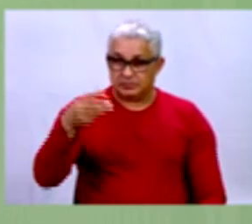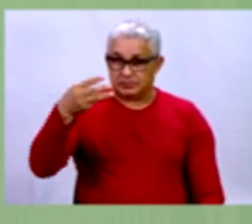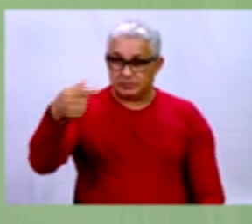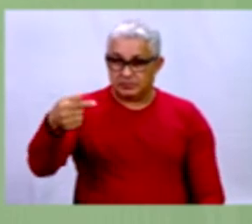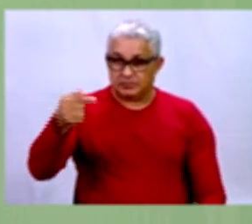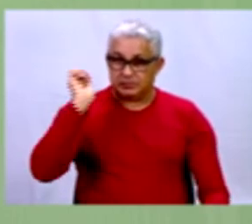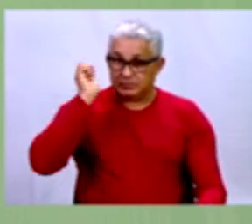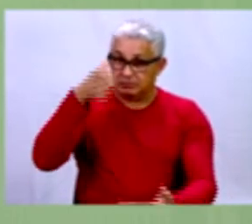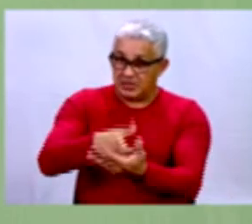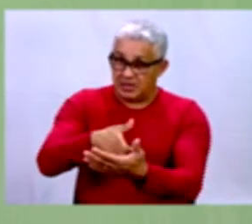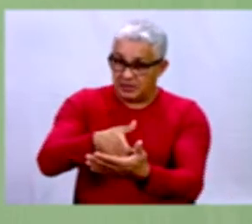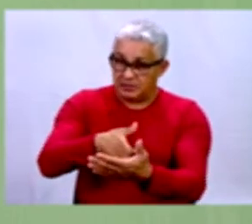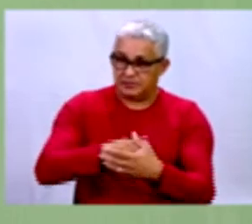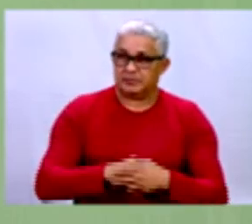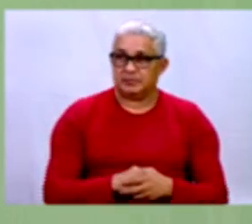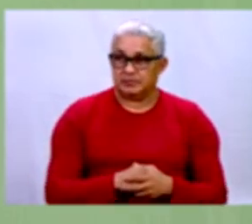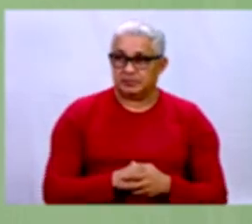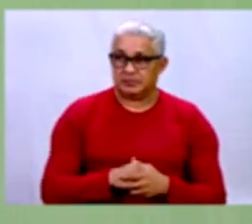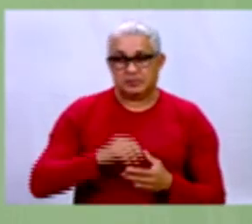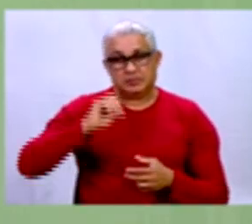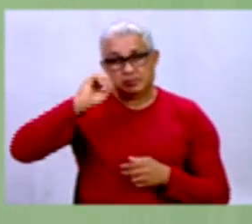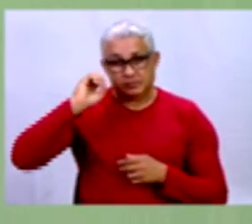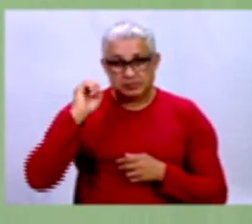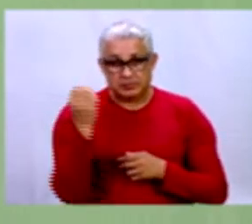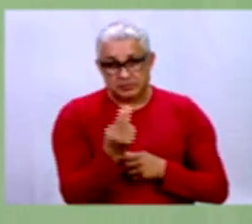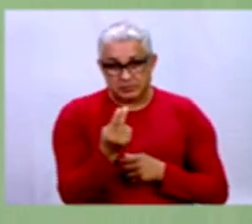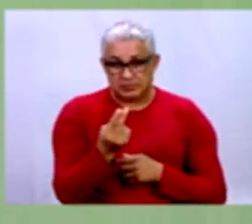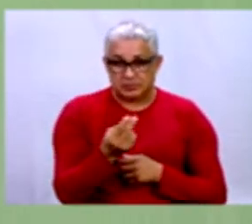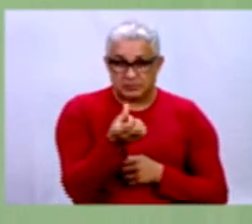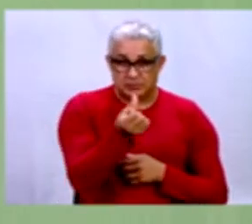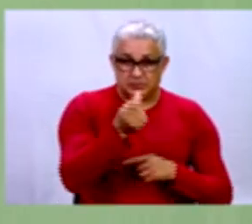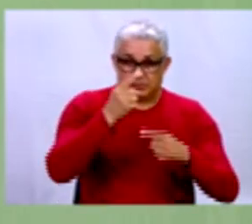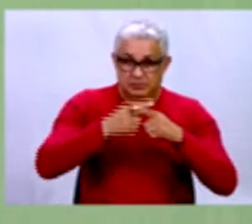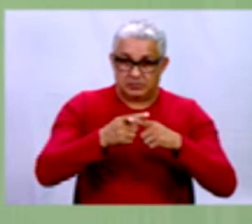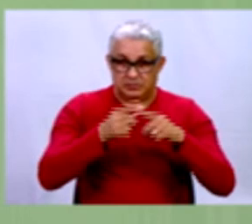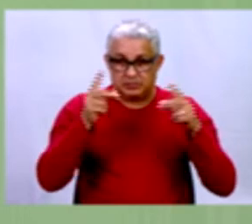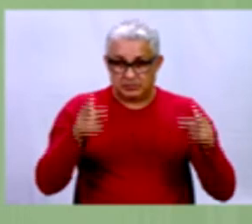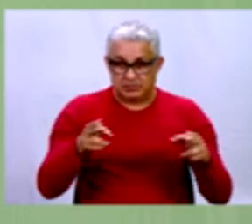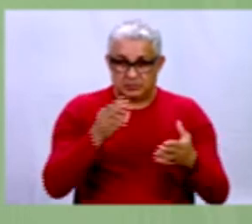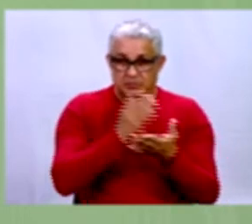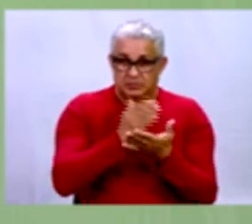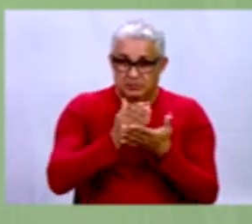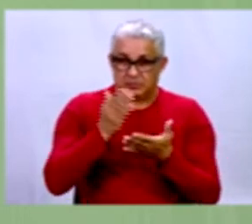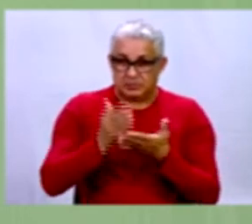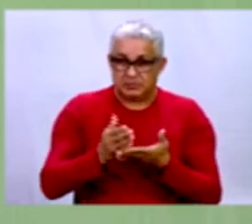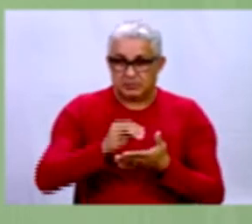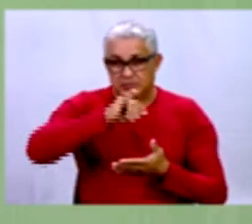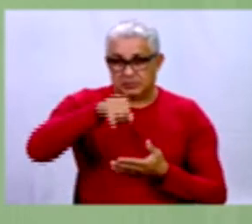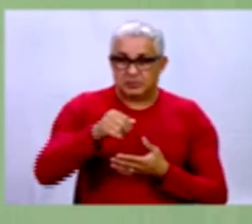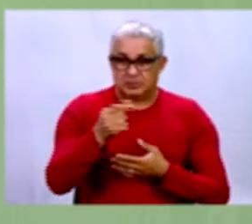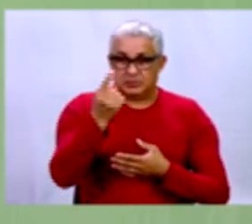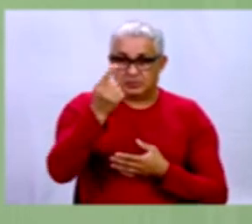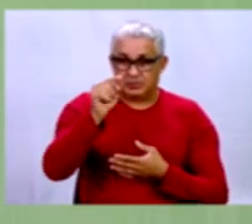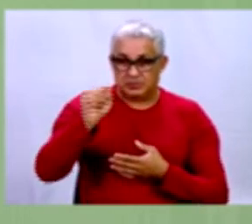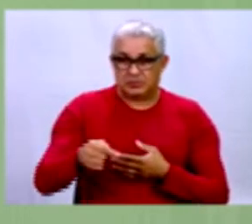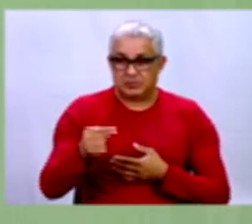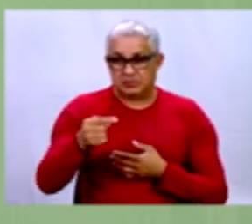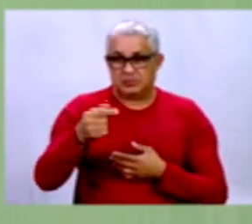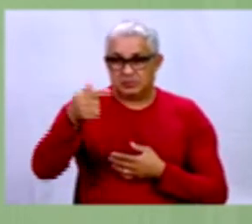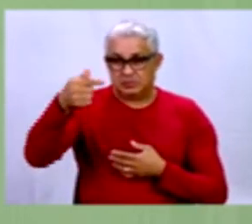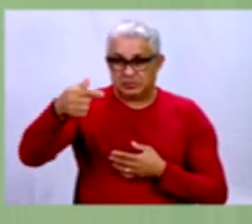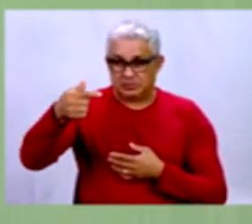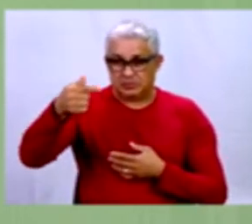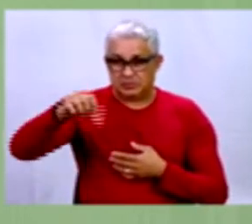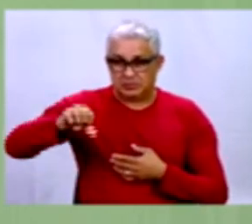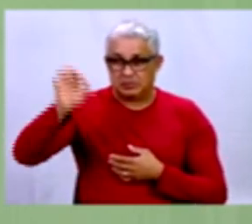1.315,37 à vista. Ou em 6 vezes iguais parcelado, a um juros de 1,79% ao